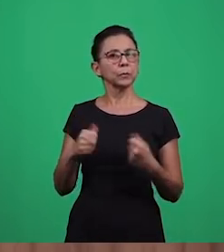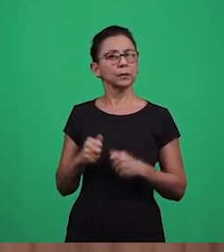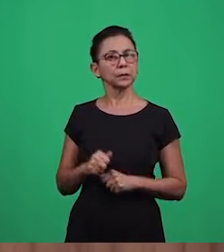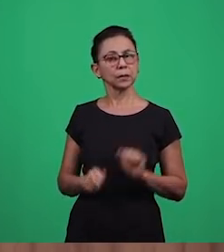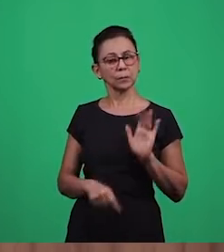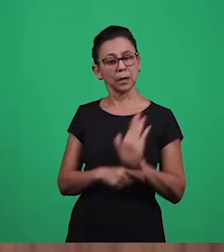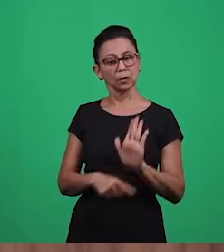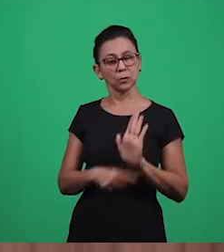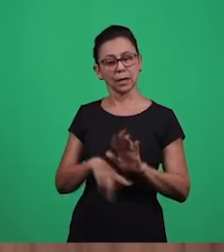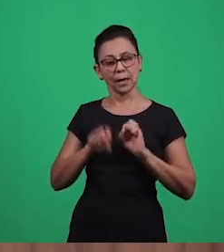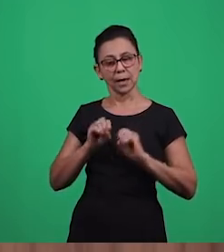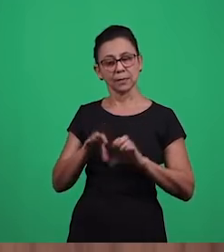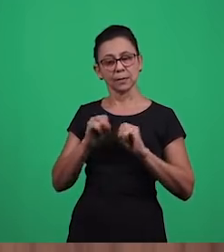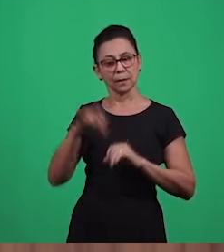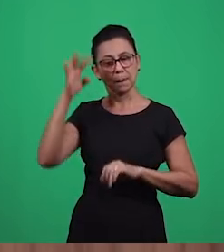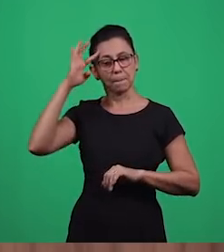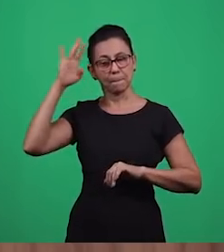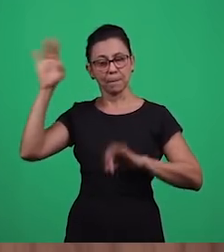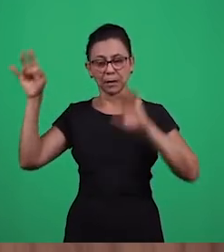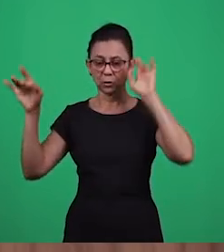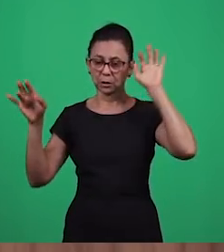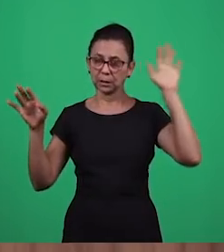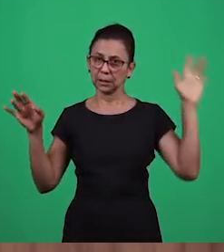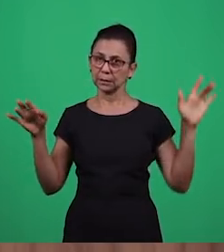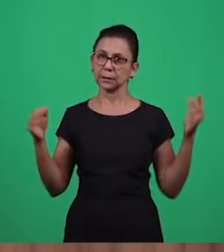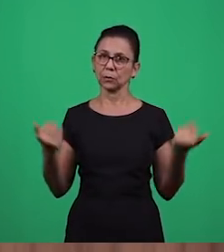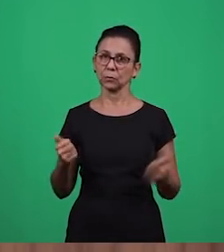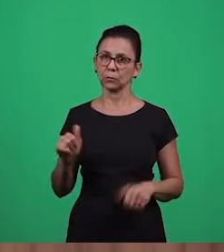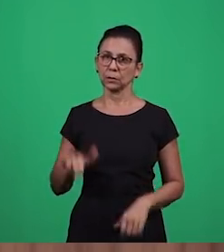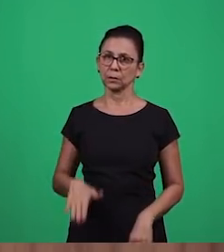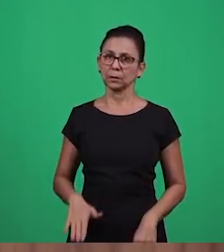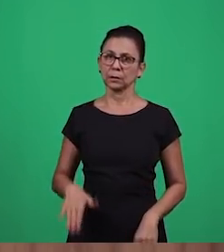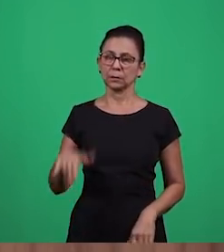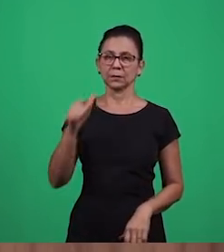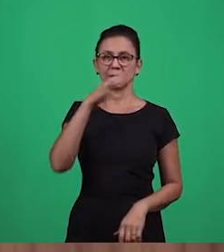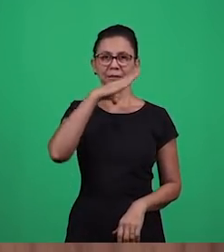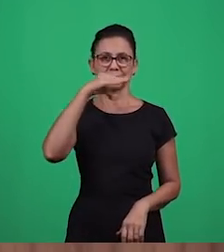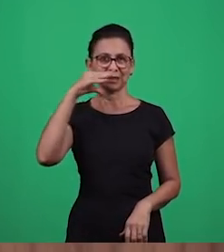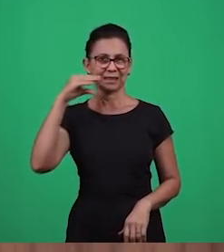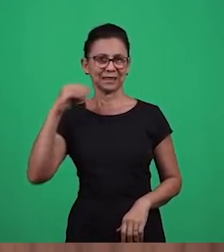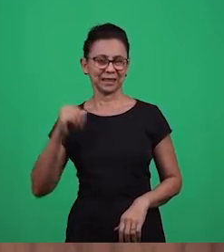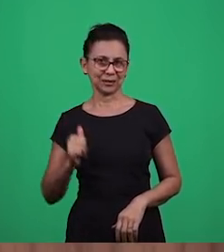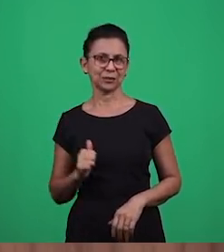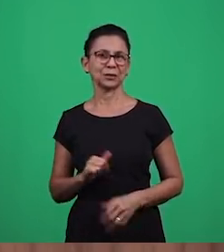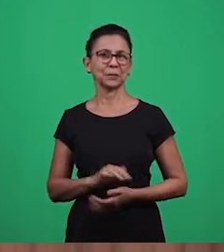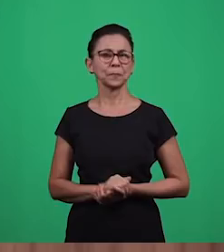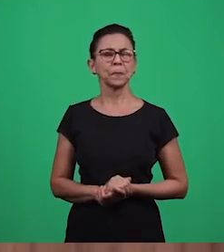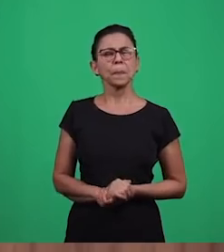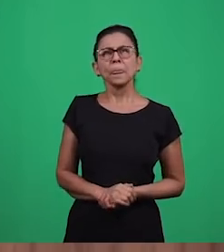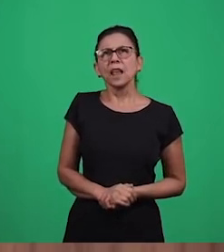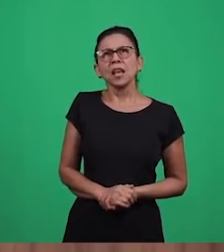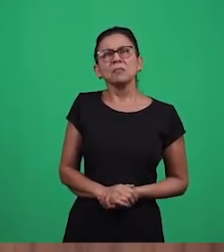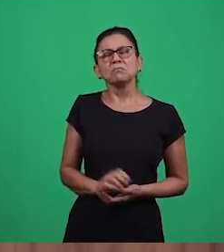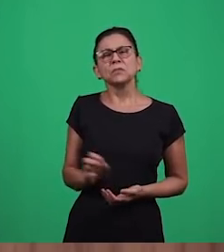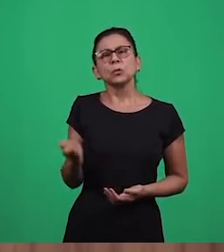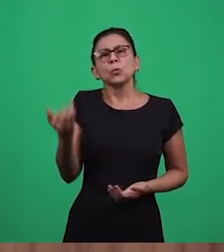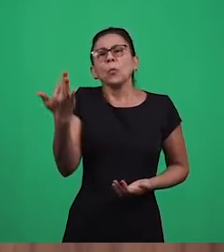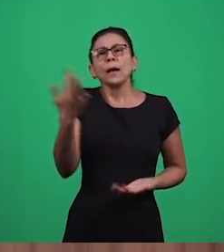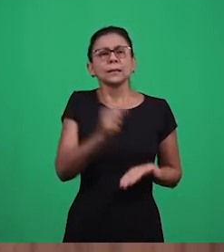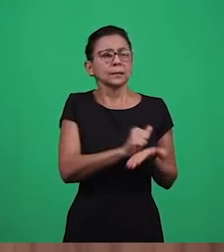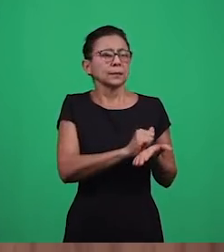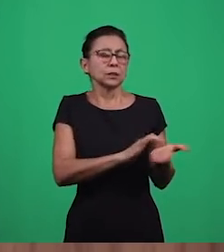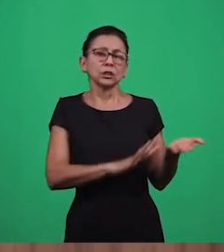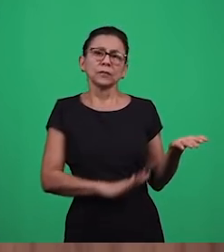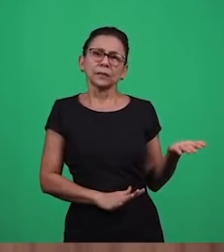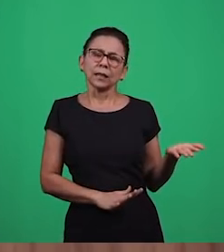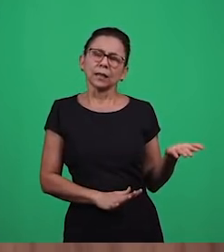a imaginação e a criação com os nossos intermediários, crianças e adolescentes. Mas quais